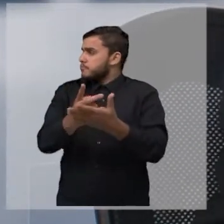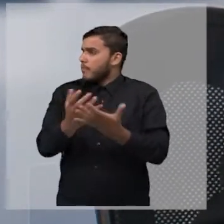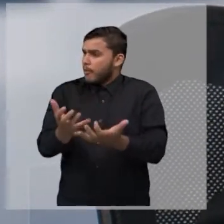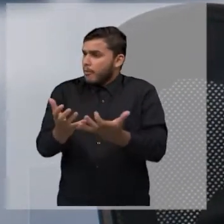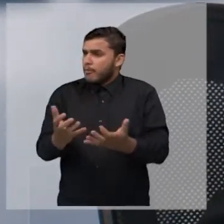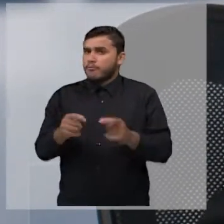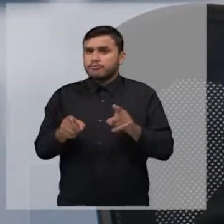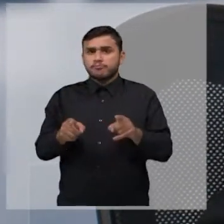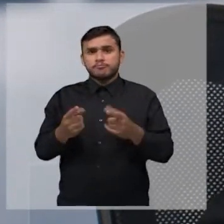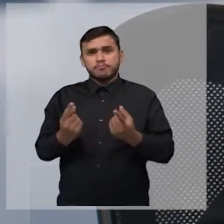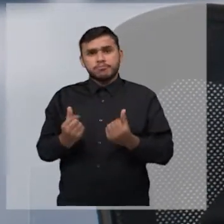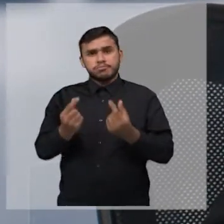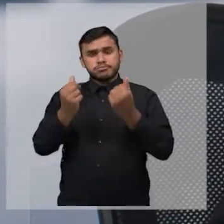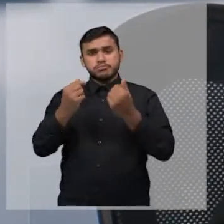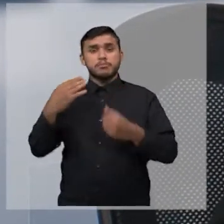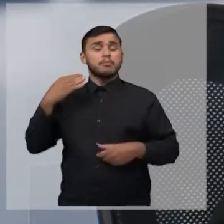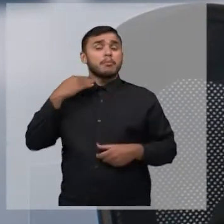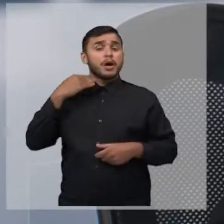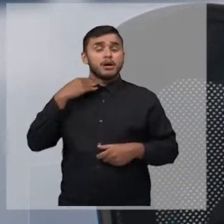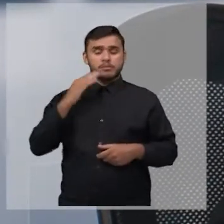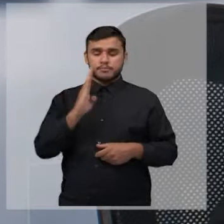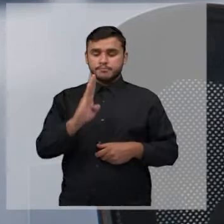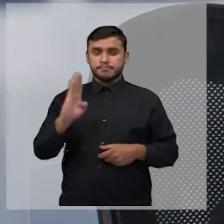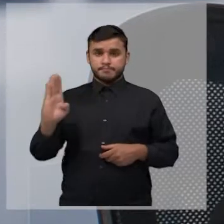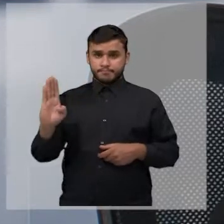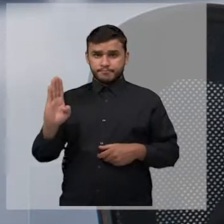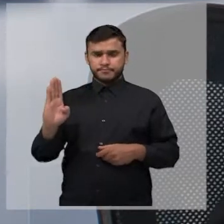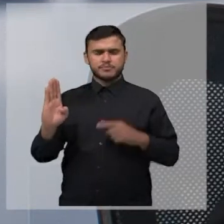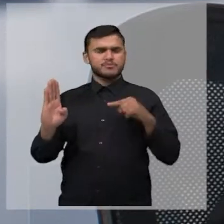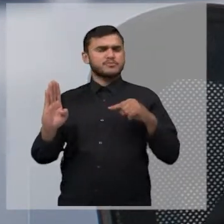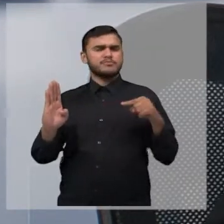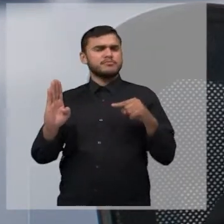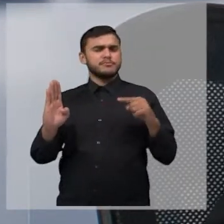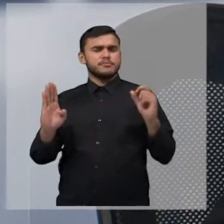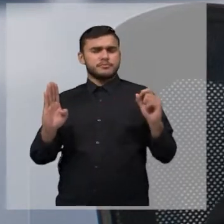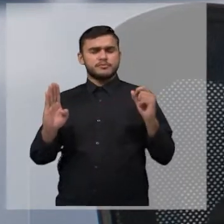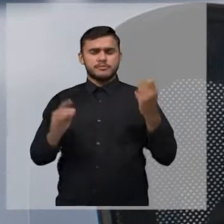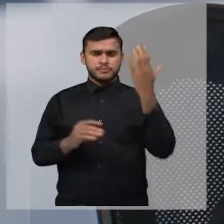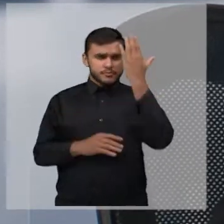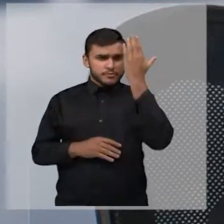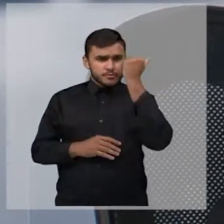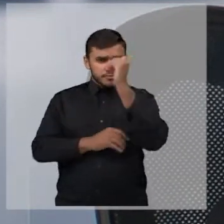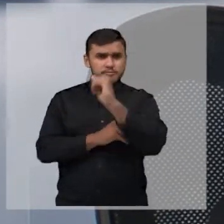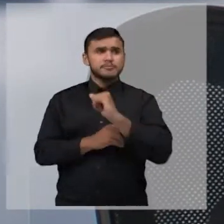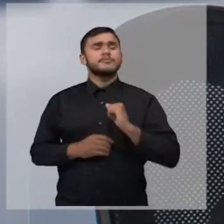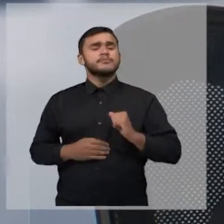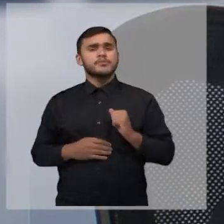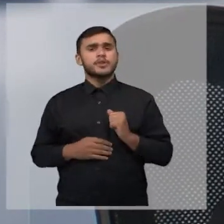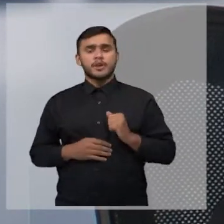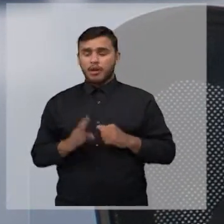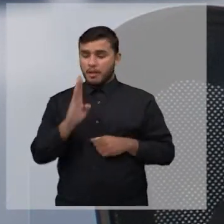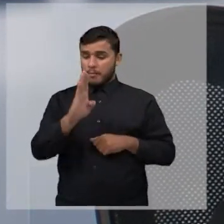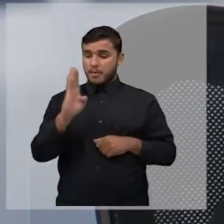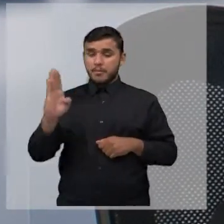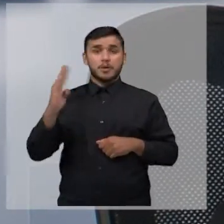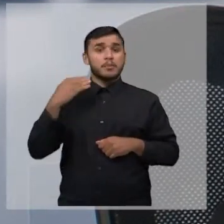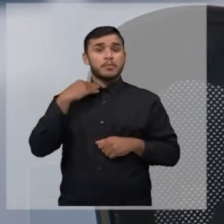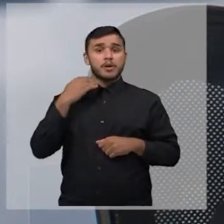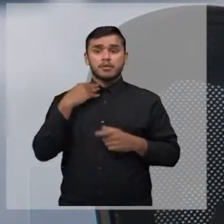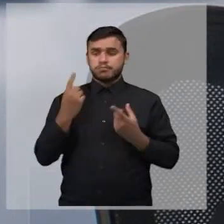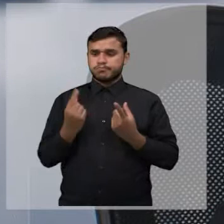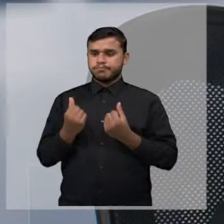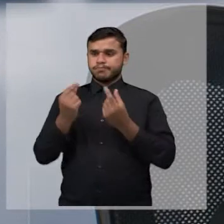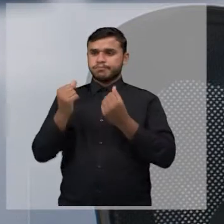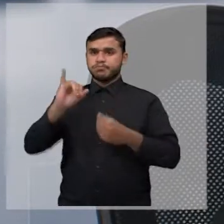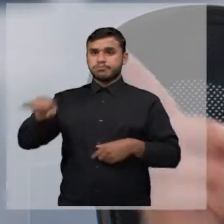Paulo? O Banco do Brasil, que o diga, né? Quando ele fala que desejaria que o Banco do Brasil